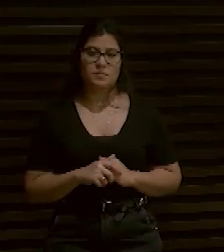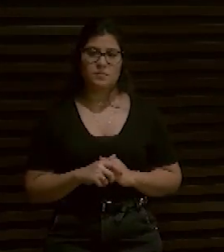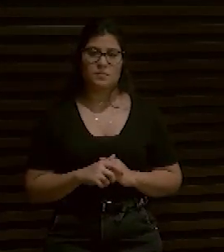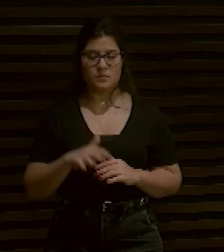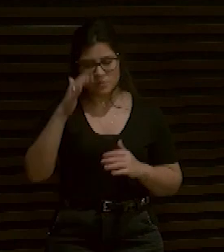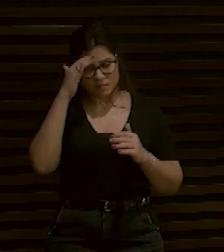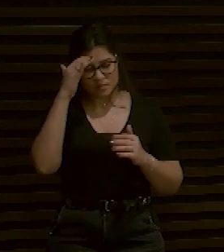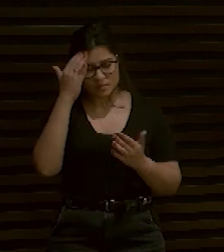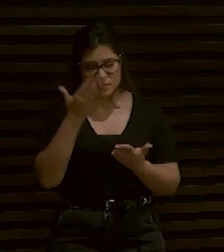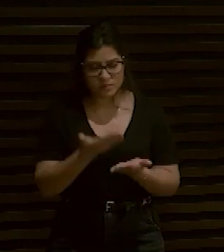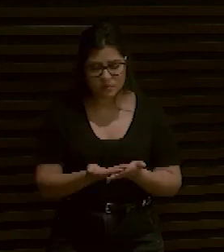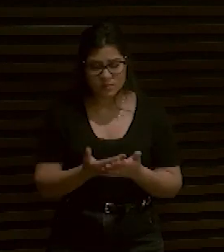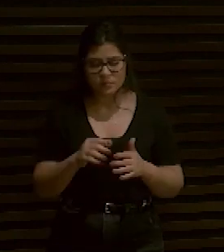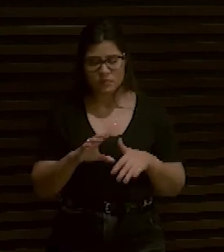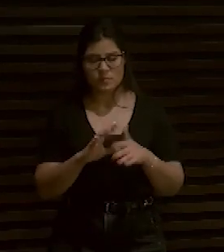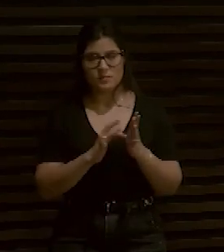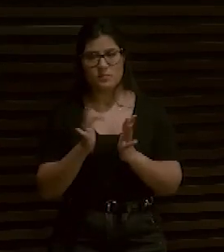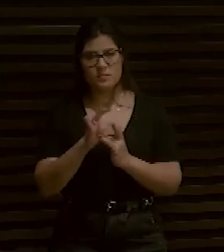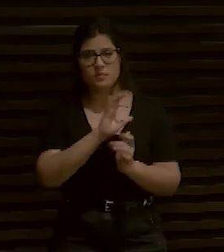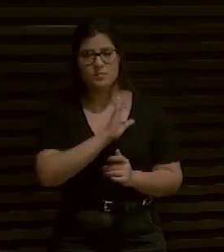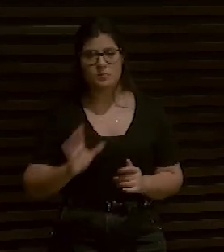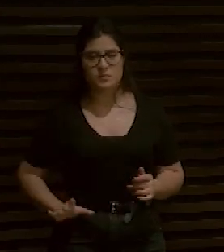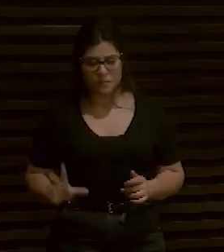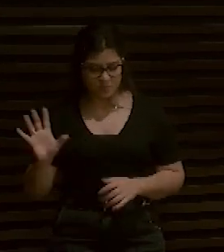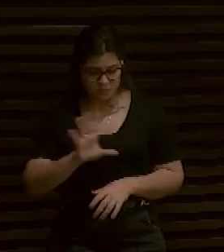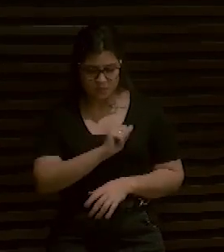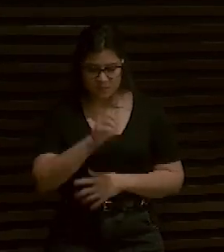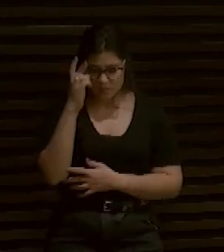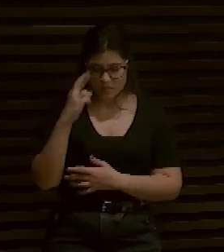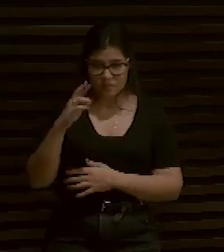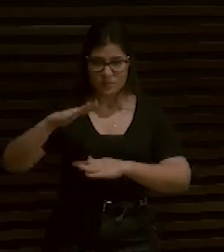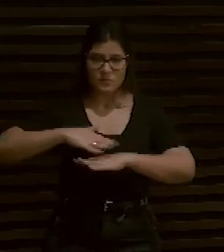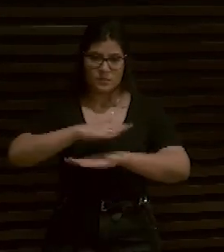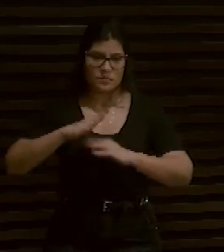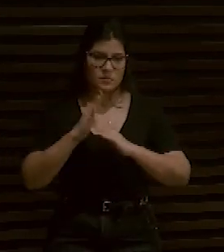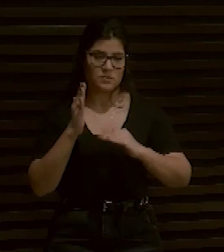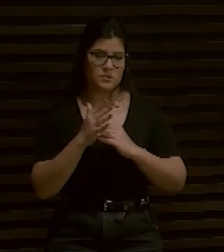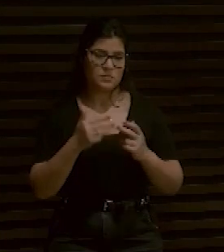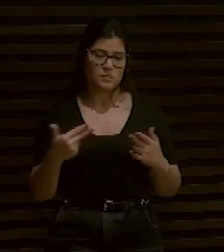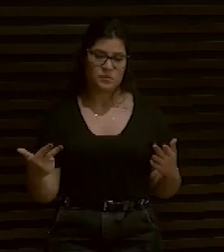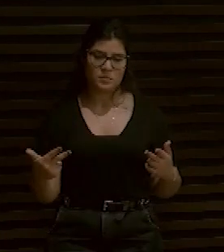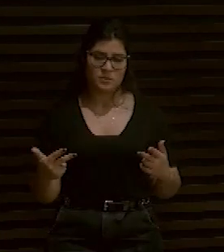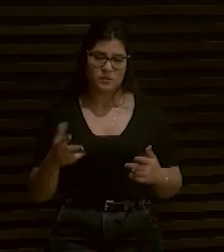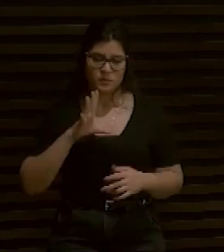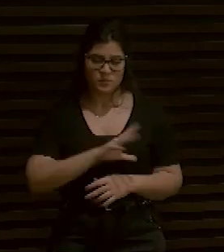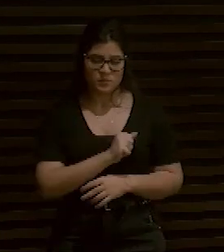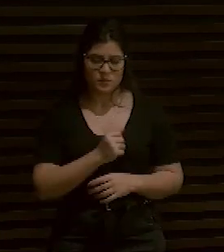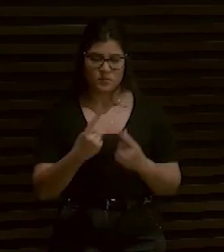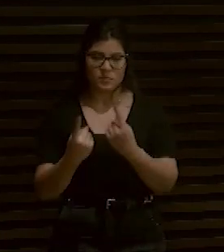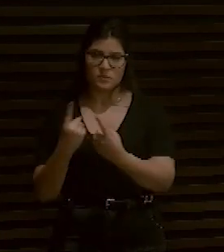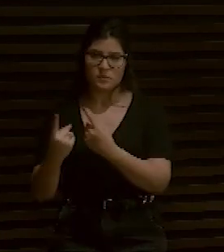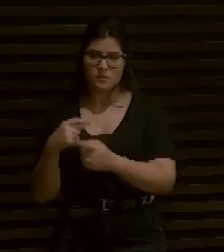Que creiamos em Jesus Cristo, que amemos o Senhor acima de todas as coisas e que amemos o próximo como a